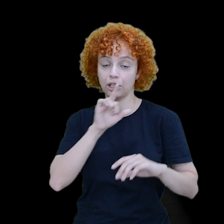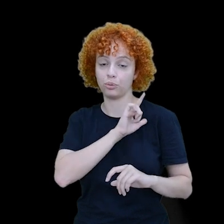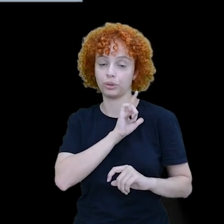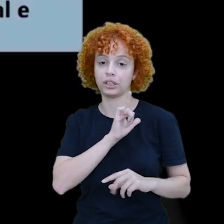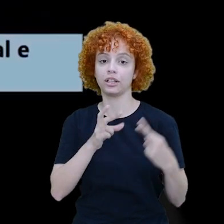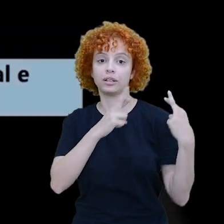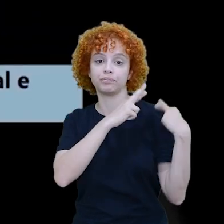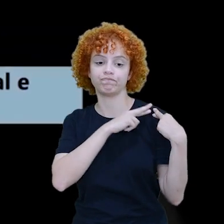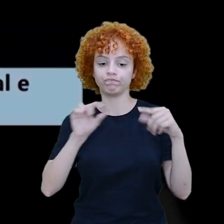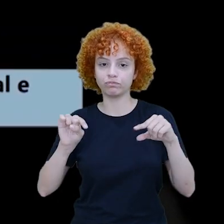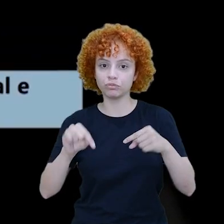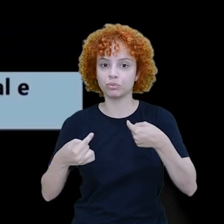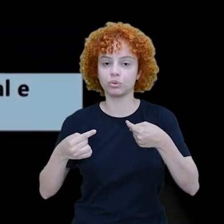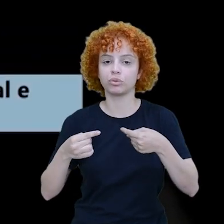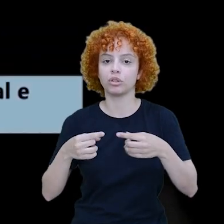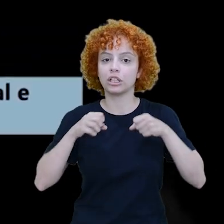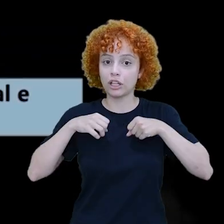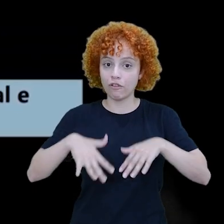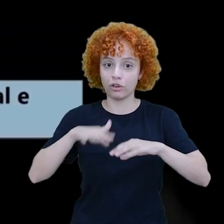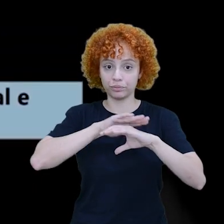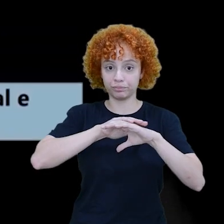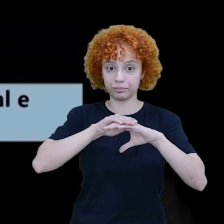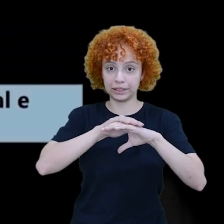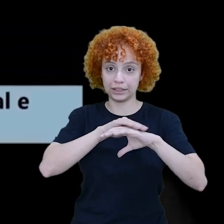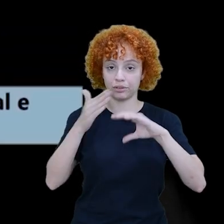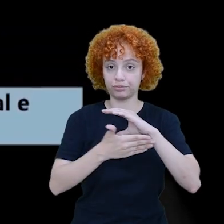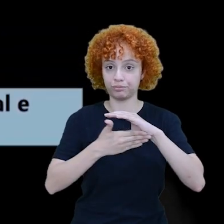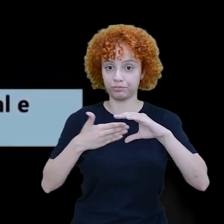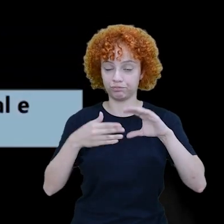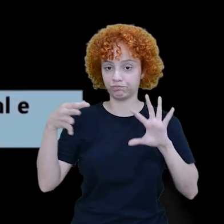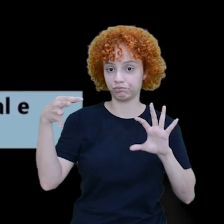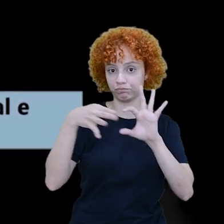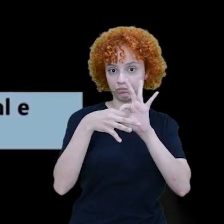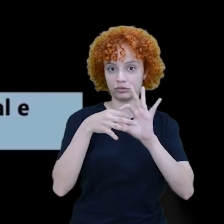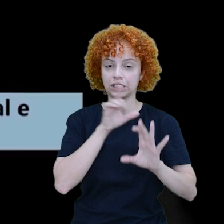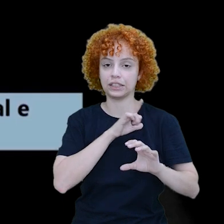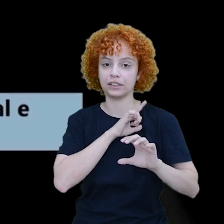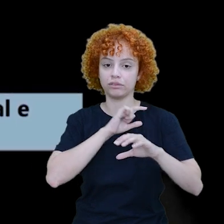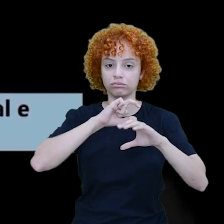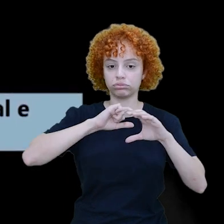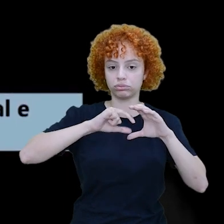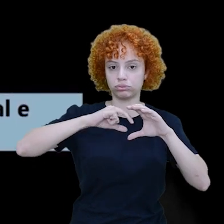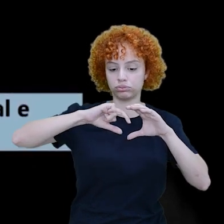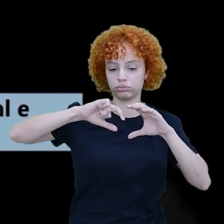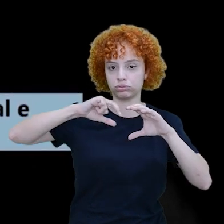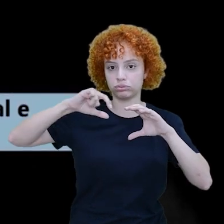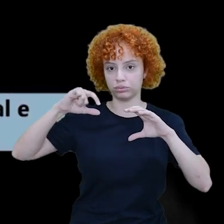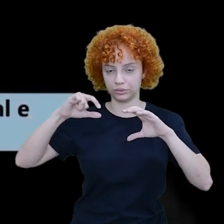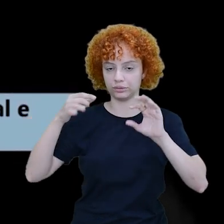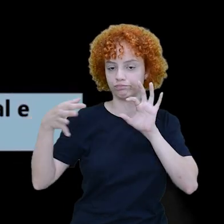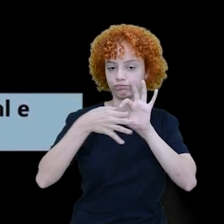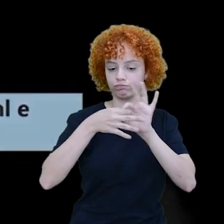segundo Helvas, impulsos nervosos dos lobos parietal e temporal, por meio de feixes de longas fibras